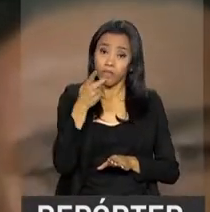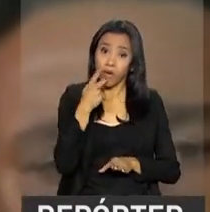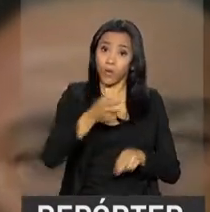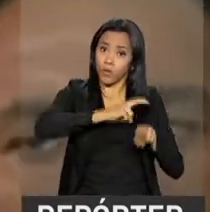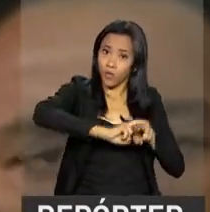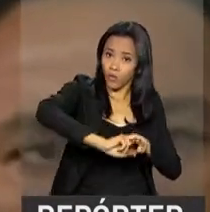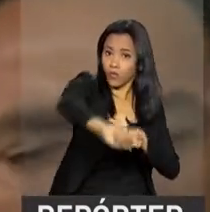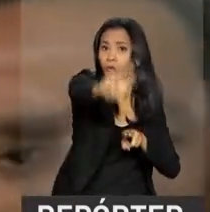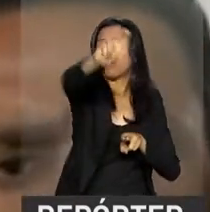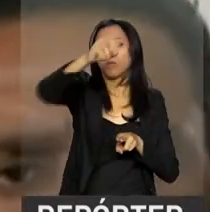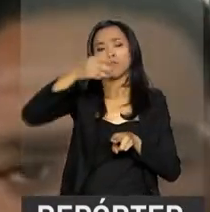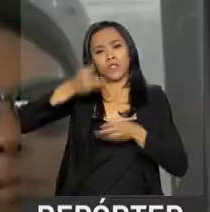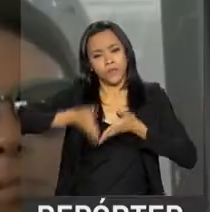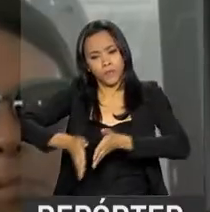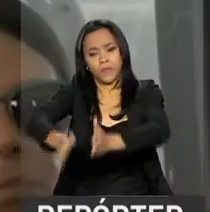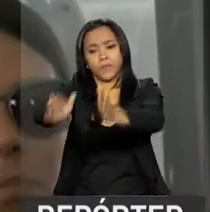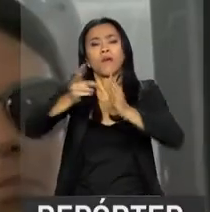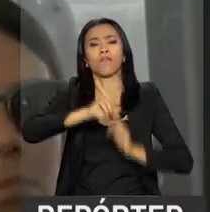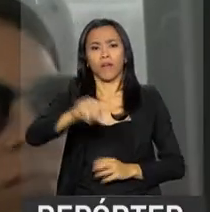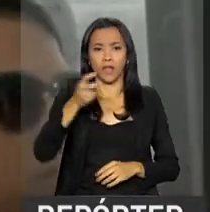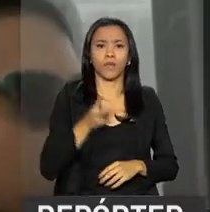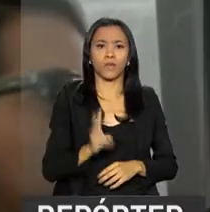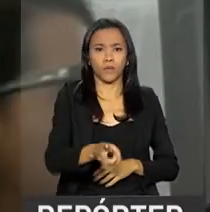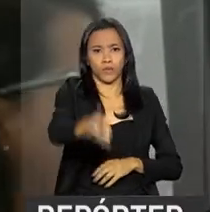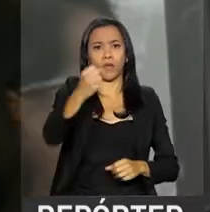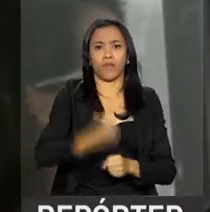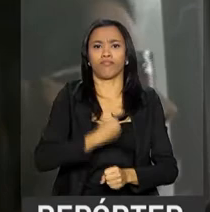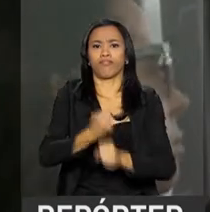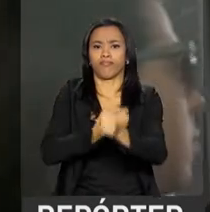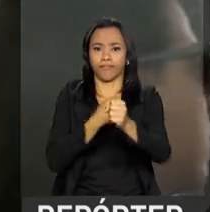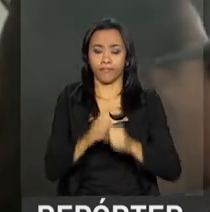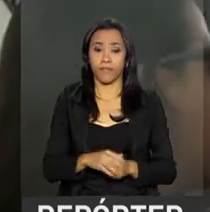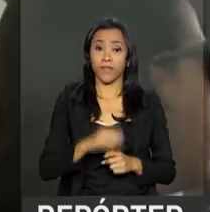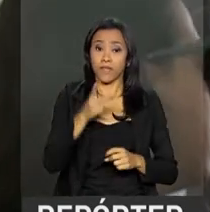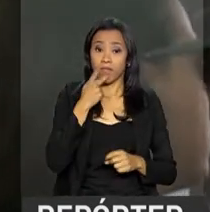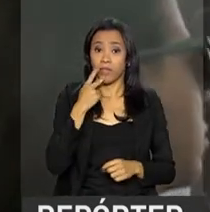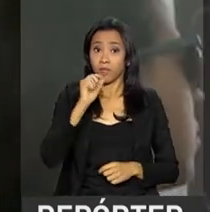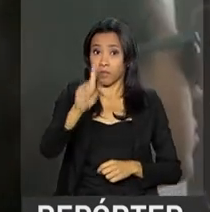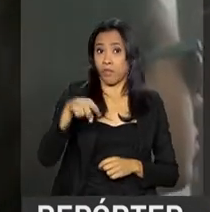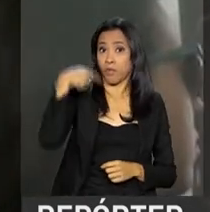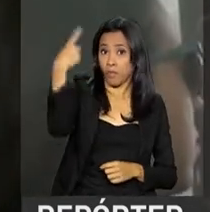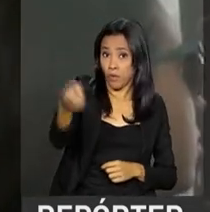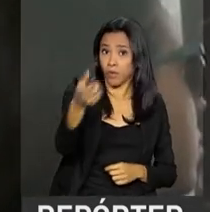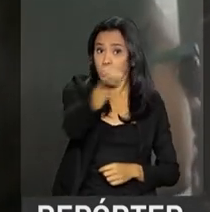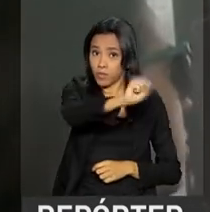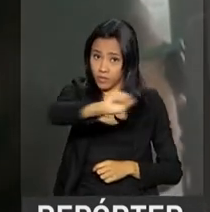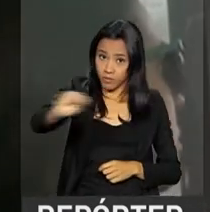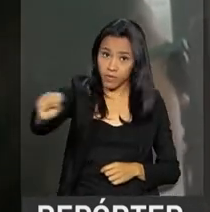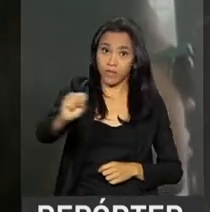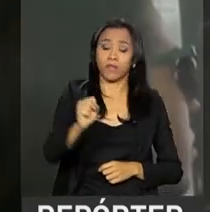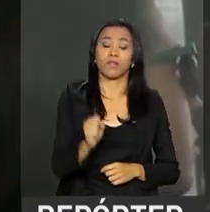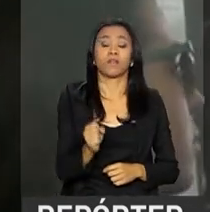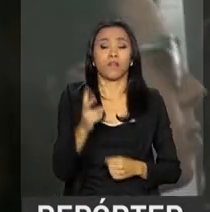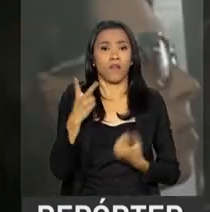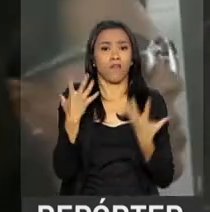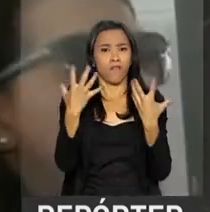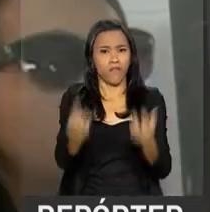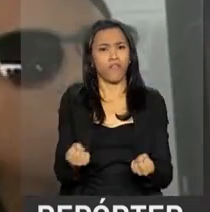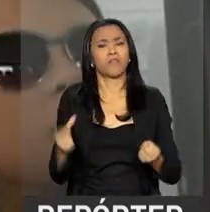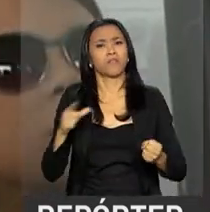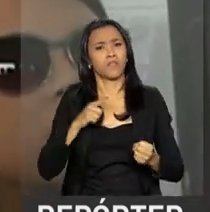ferrovias e rodovias vão continuar. Para o semestre seguinte, nós vamos ter um